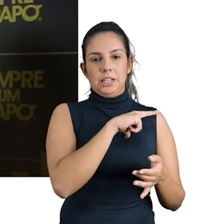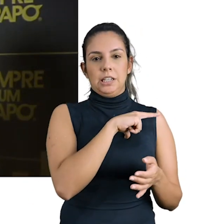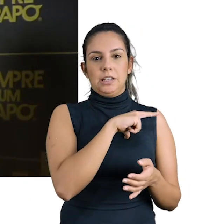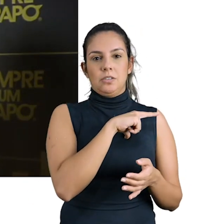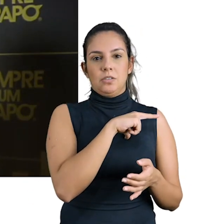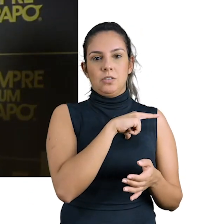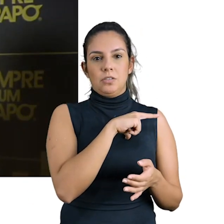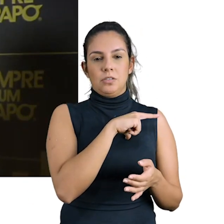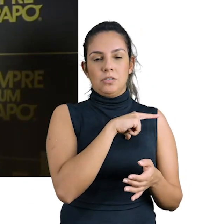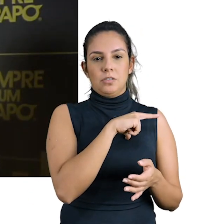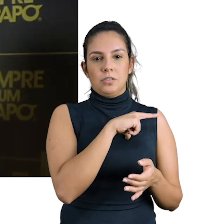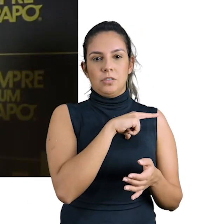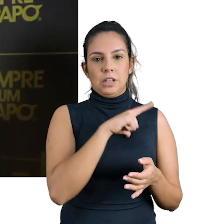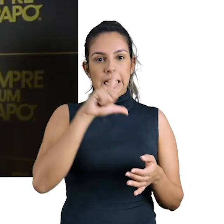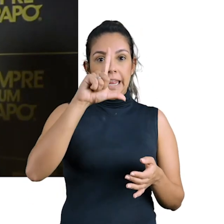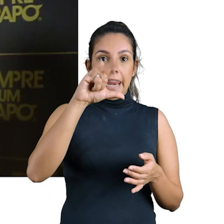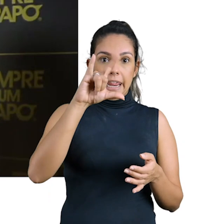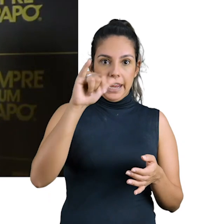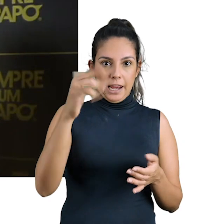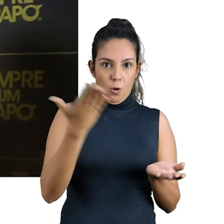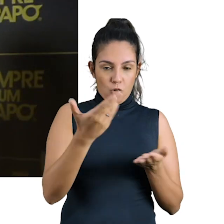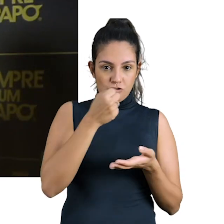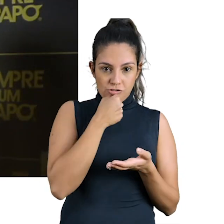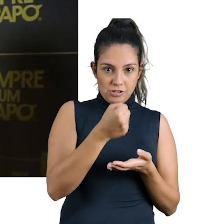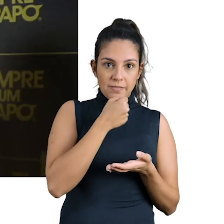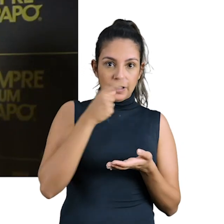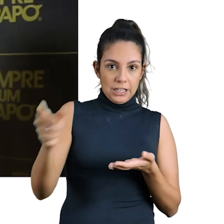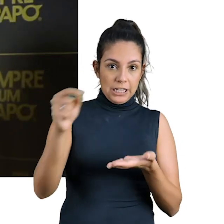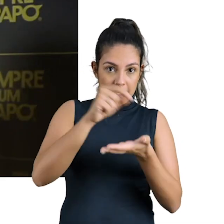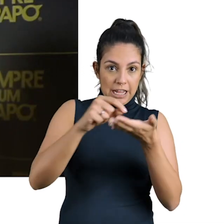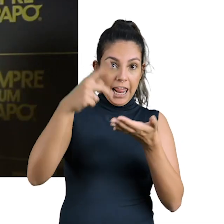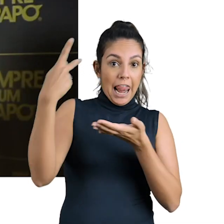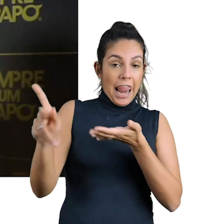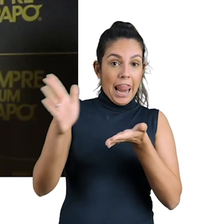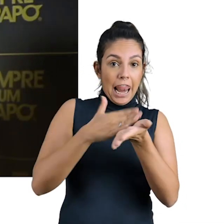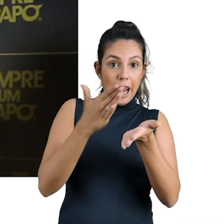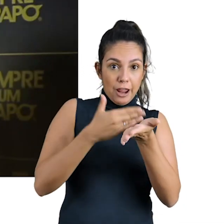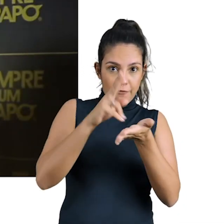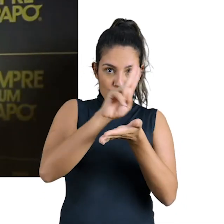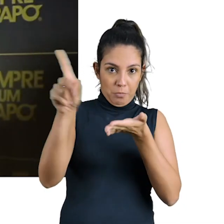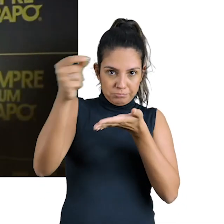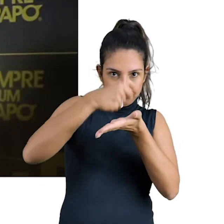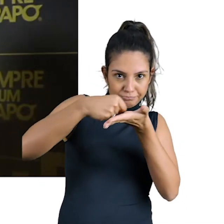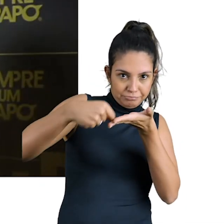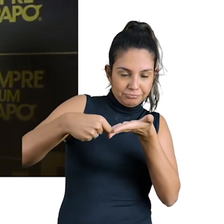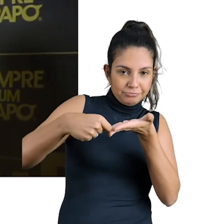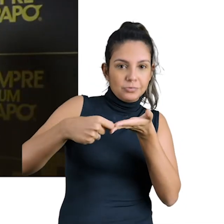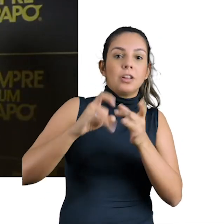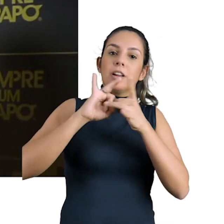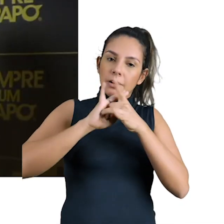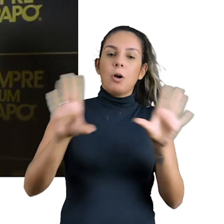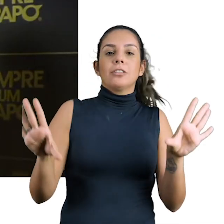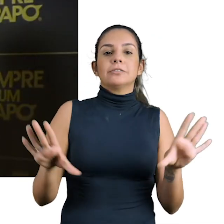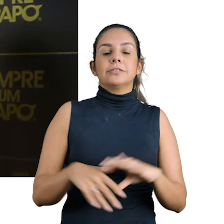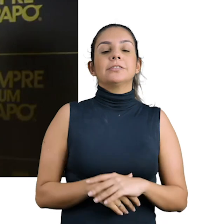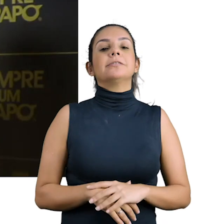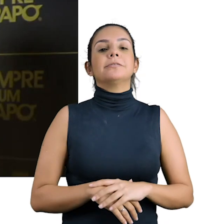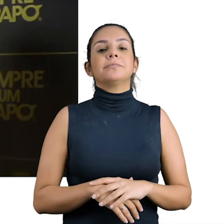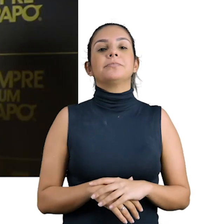queira que a Lília Schwartz, que está aqui com a gente, autografe um dos livros dela, é